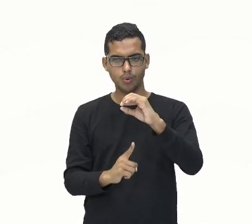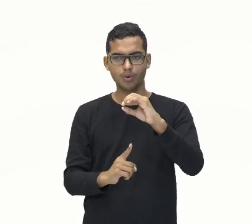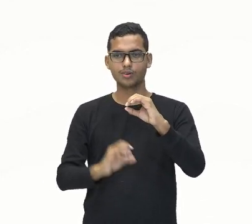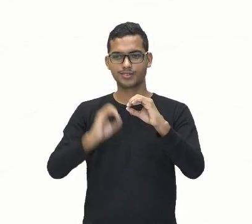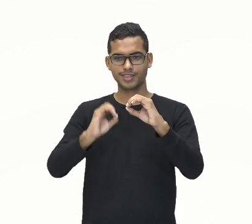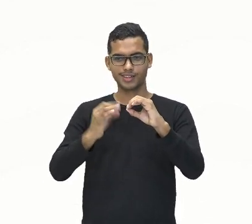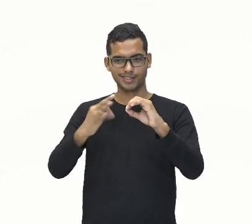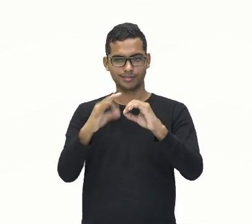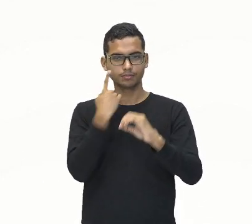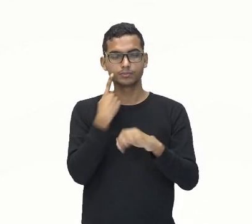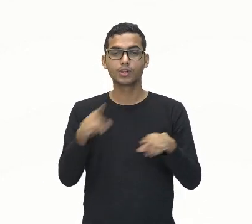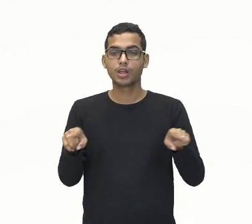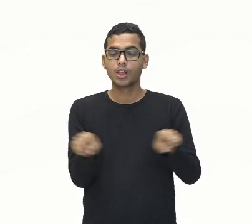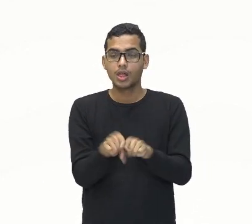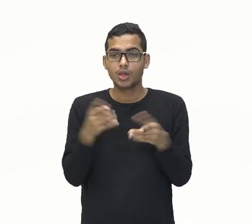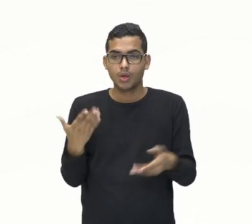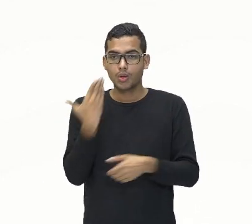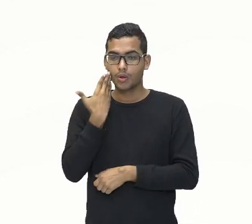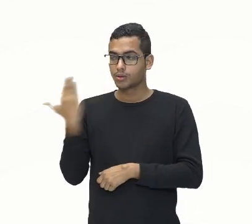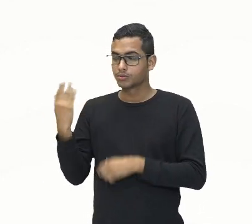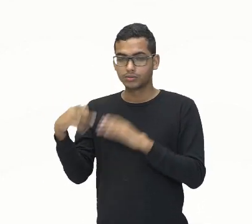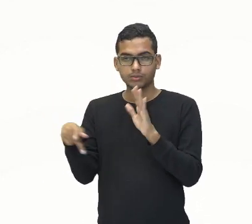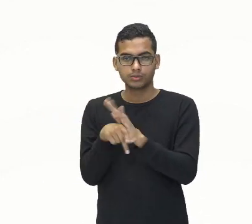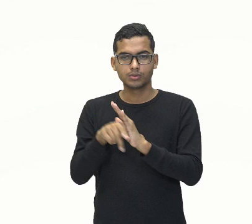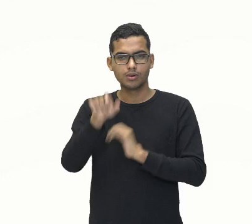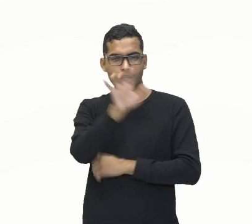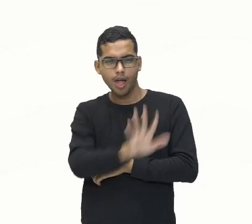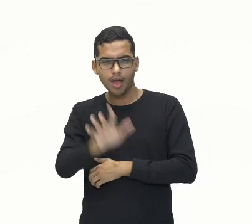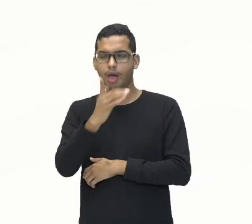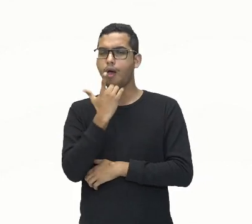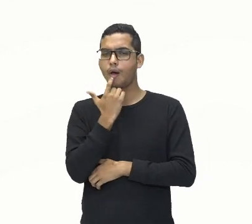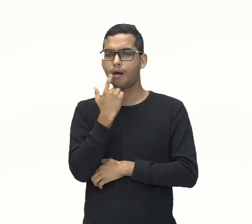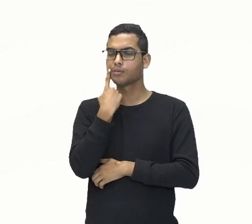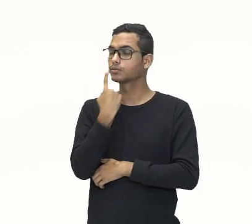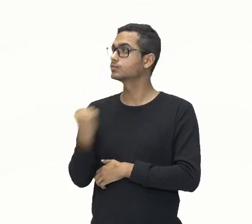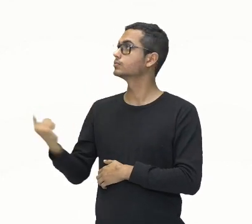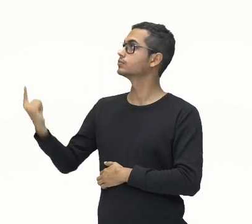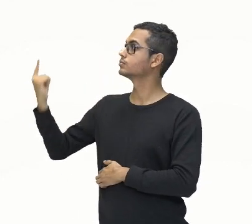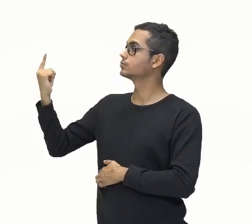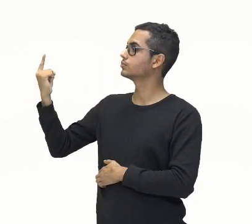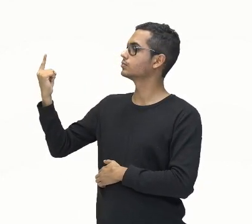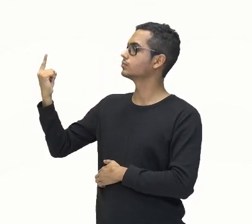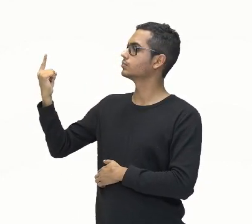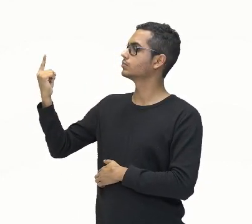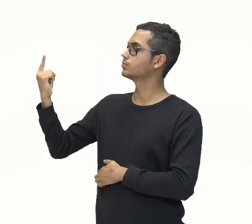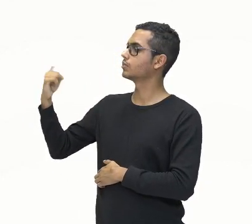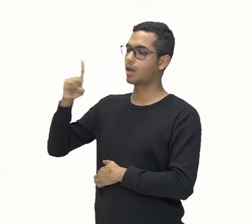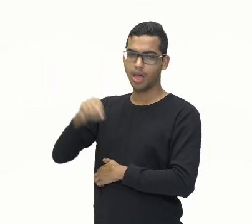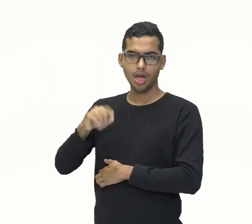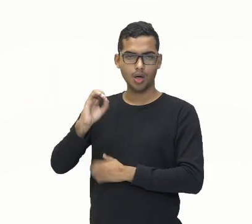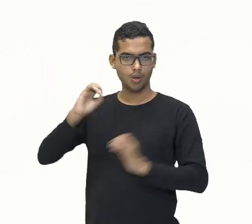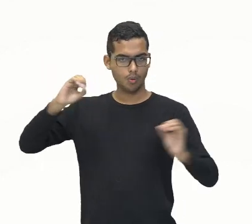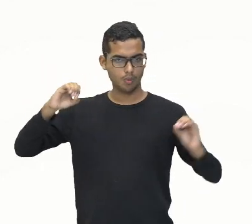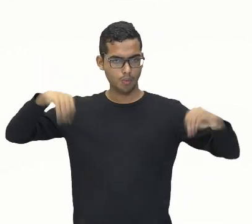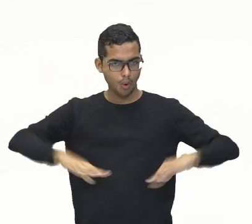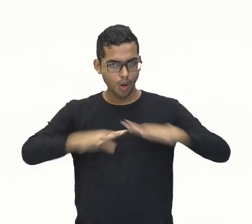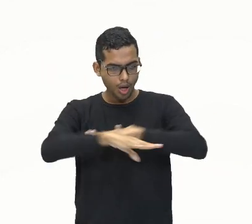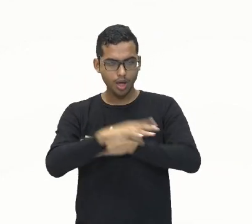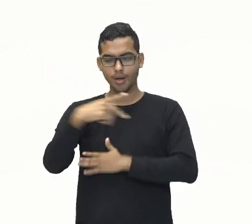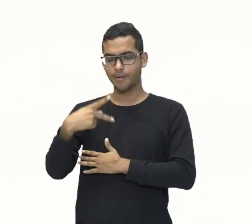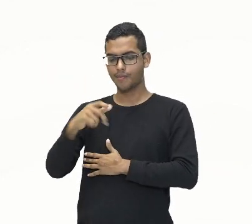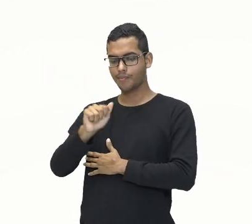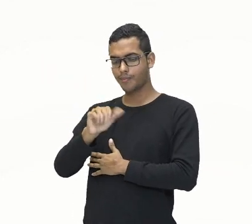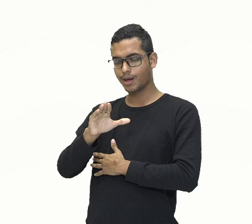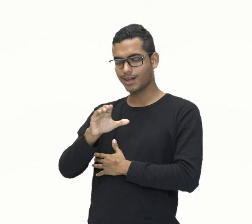que este é o Oceano Pacífico, tá? Então, os países que fazem parte da